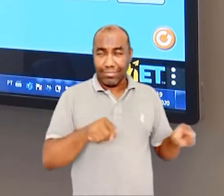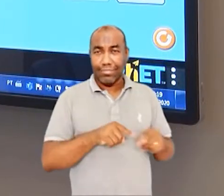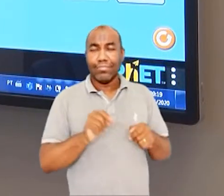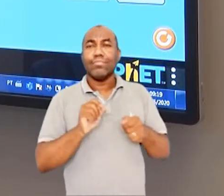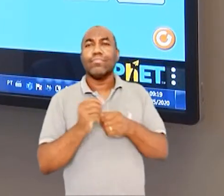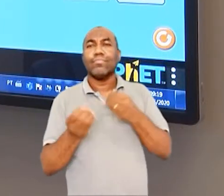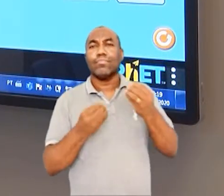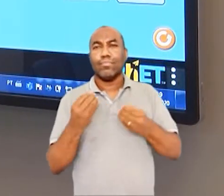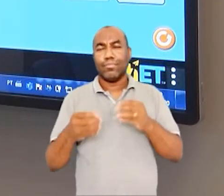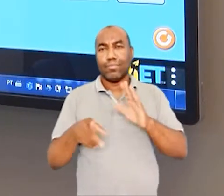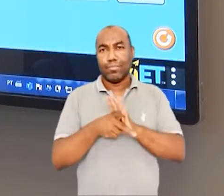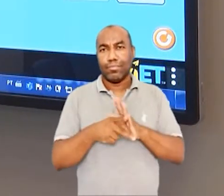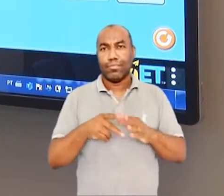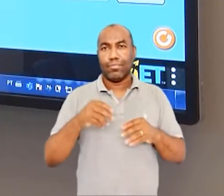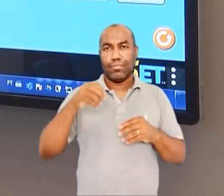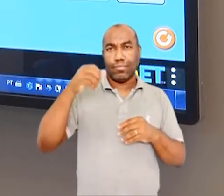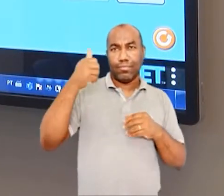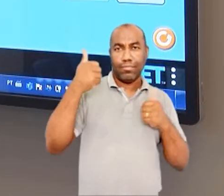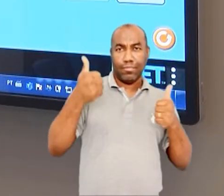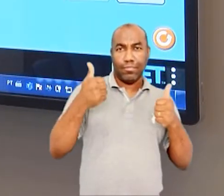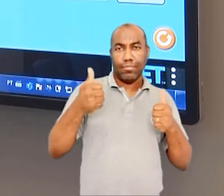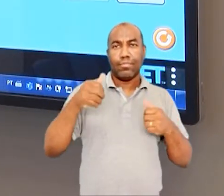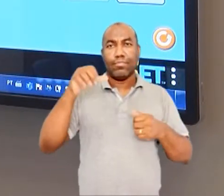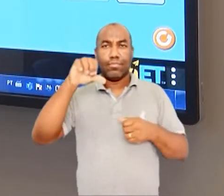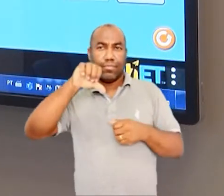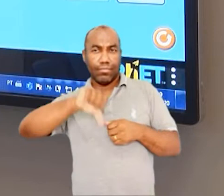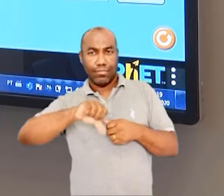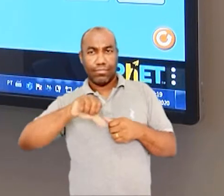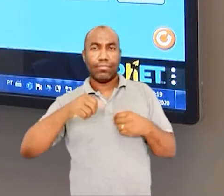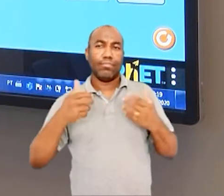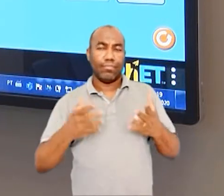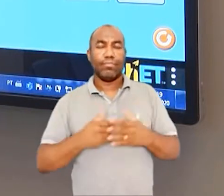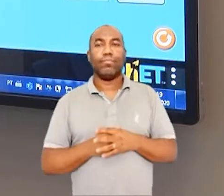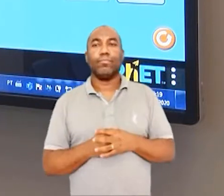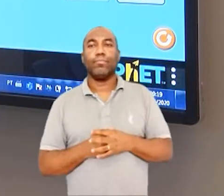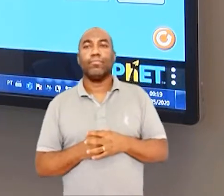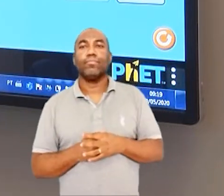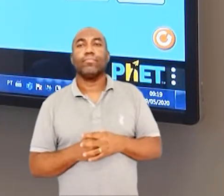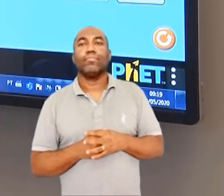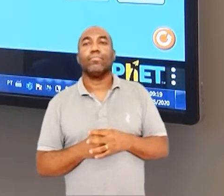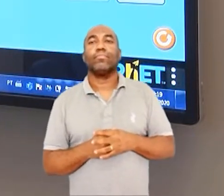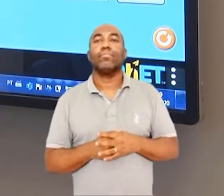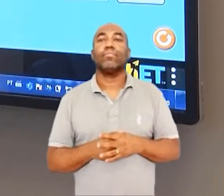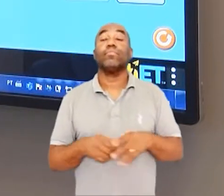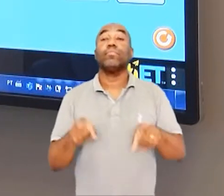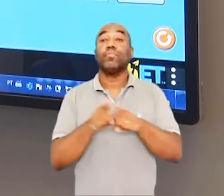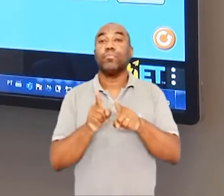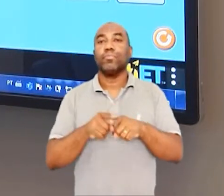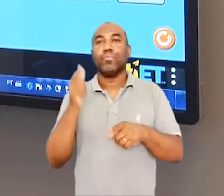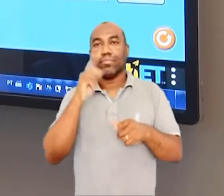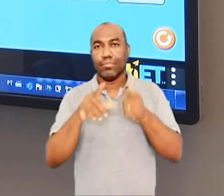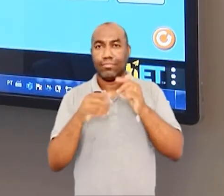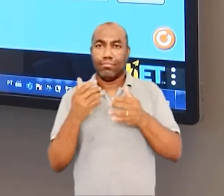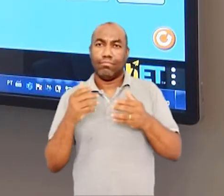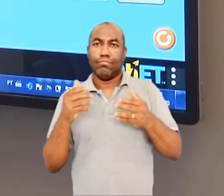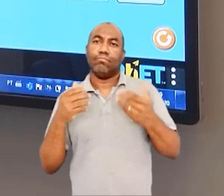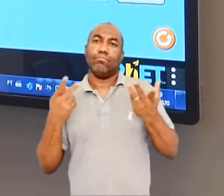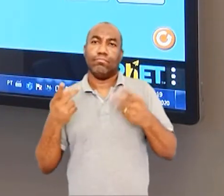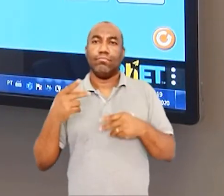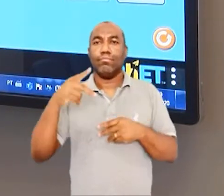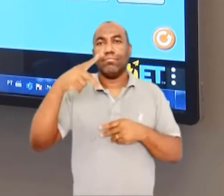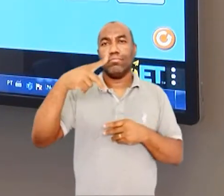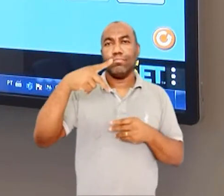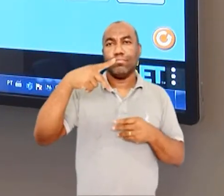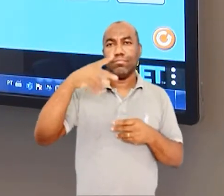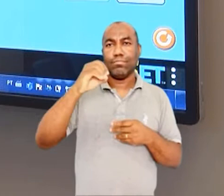polo negativo. Polo positivo para o polo negativo. O traço maior representa o polo positivo e o menor